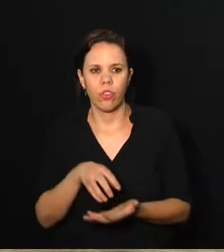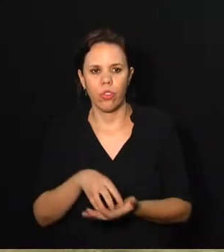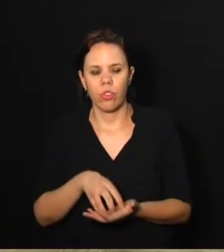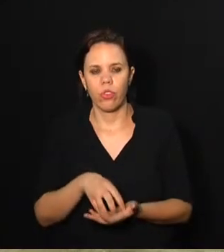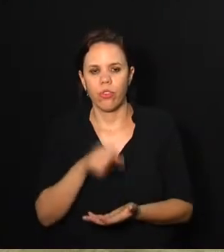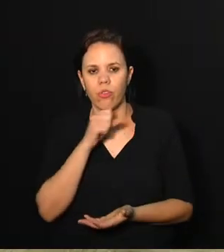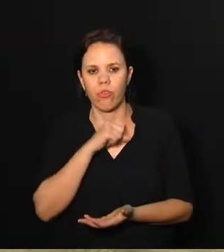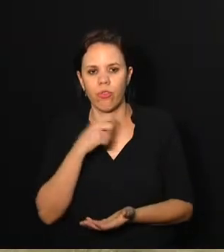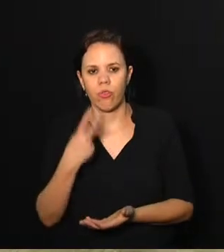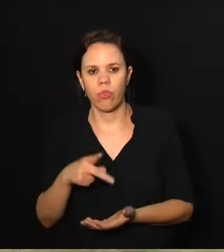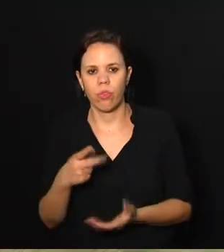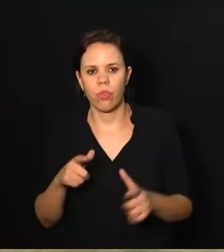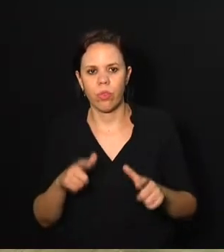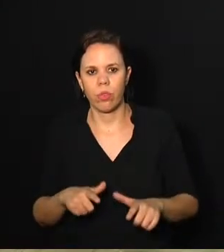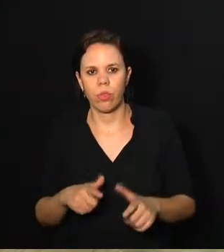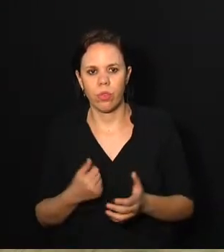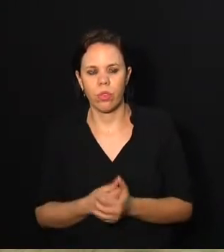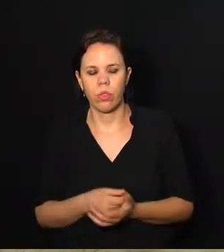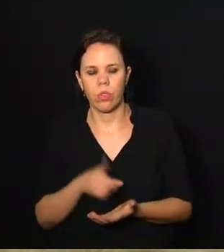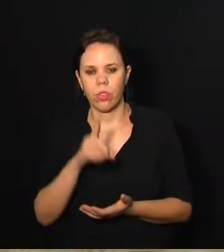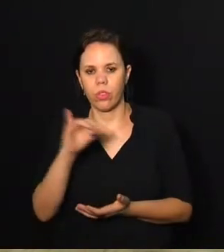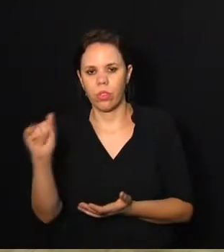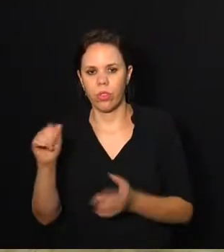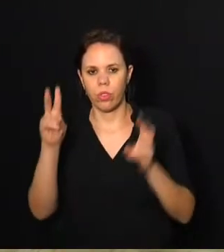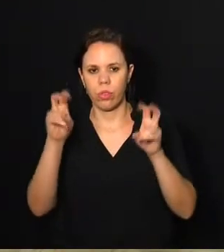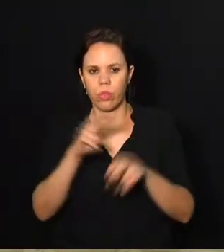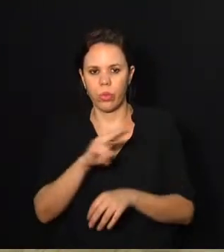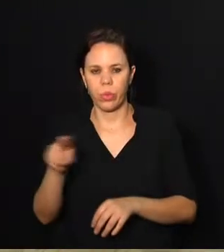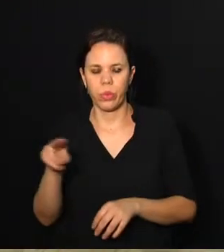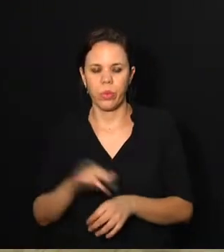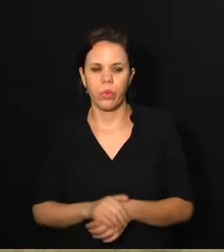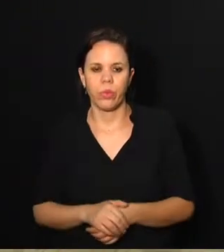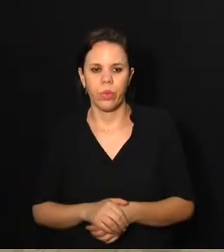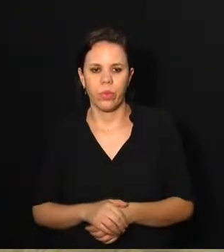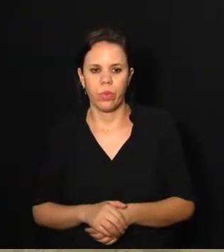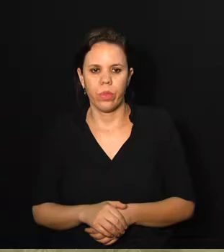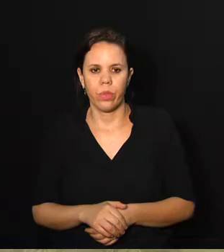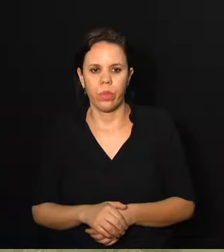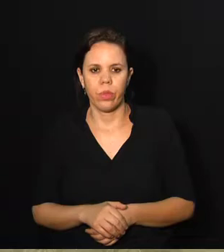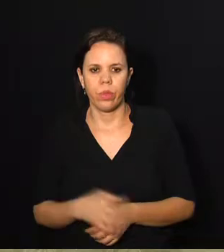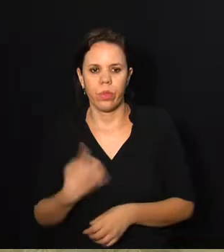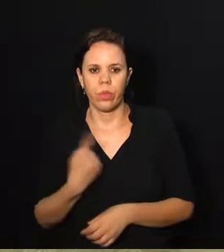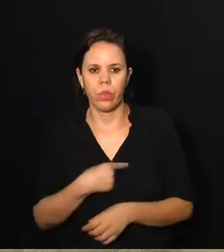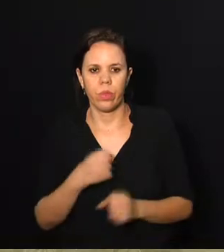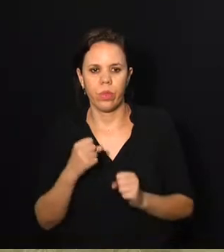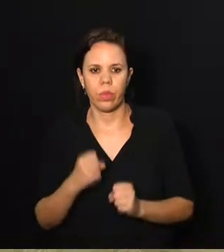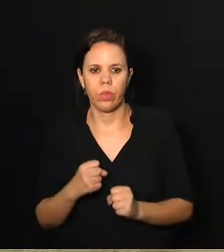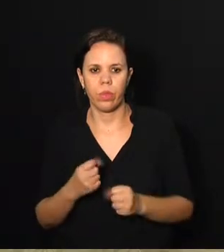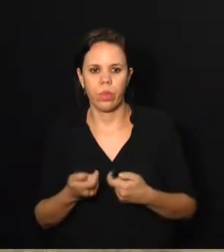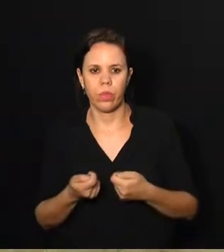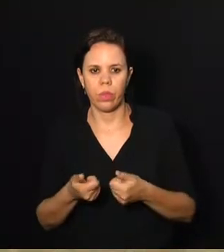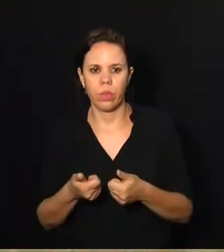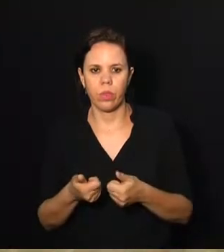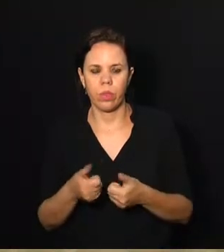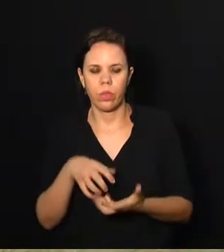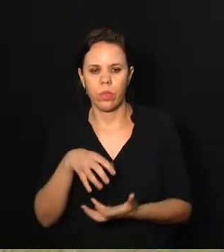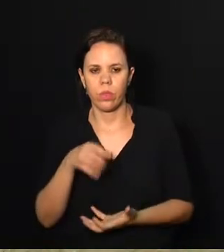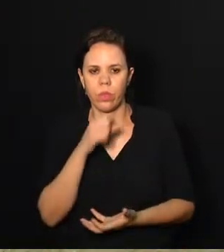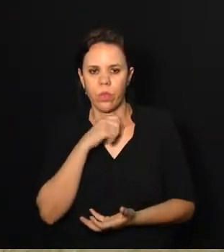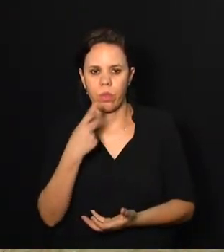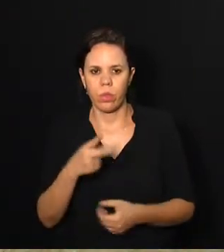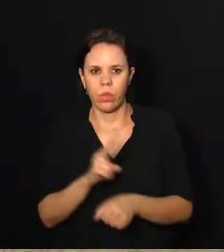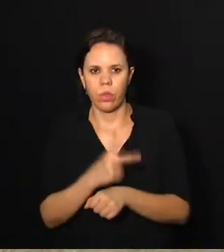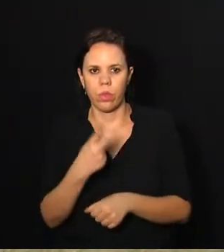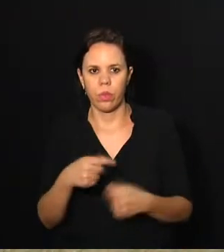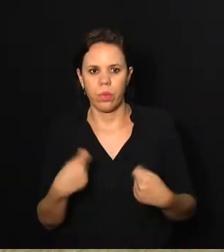chama Centro-Dia, uma fórmula para que a gente possa dar ao idoso o cuidado que ele